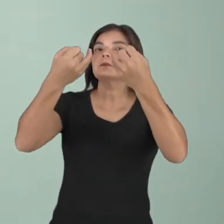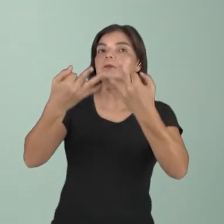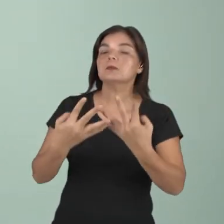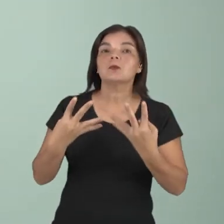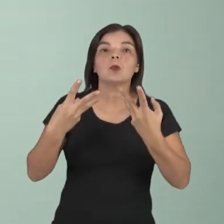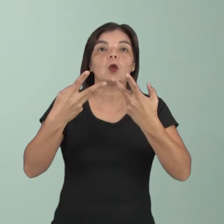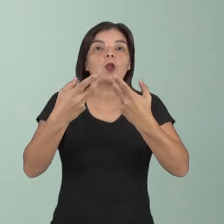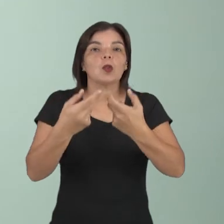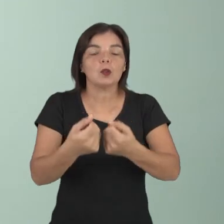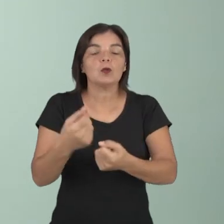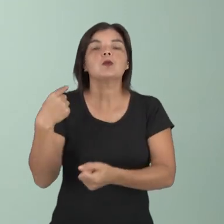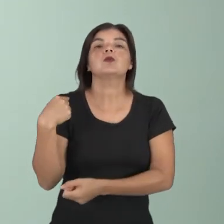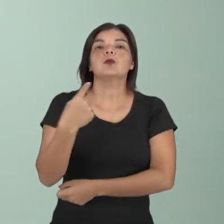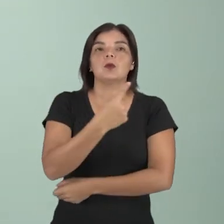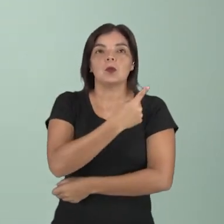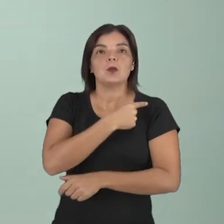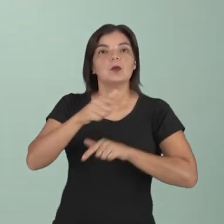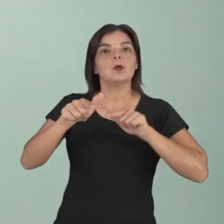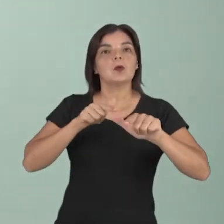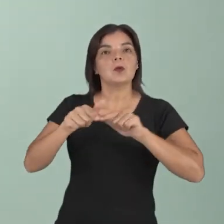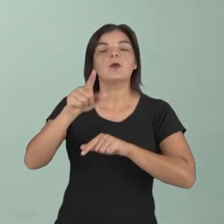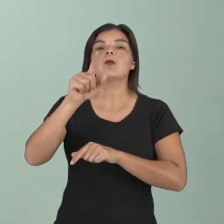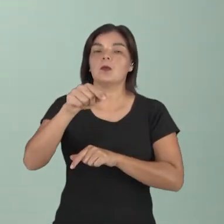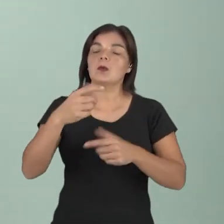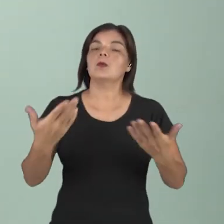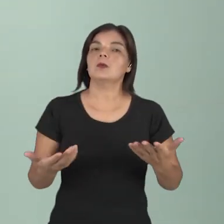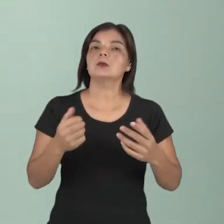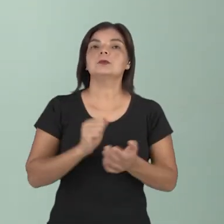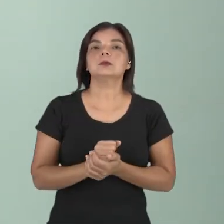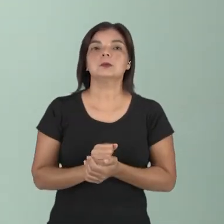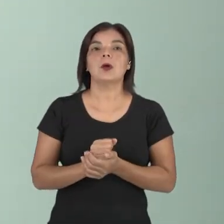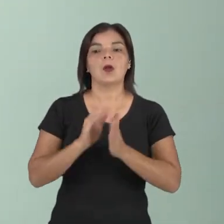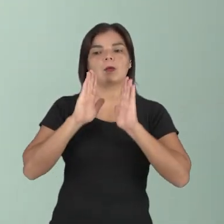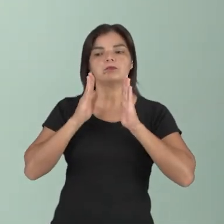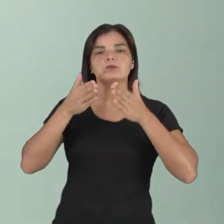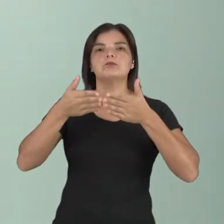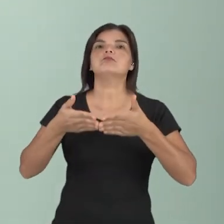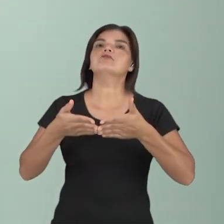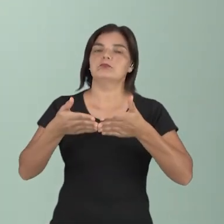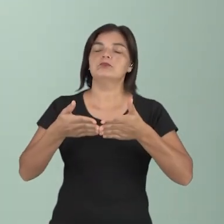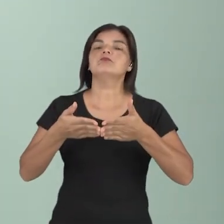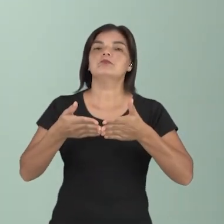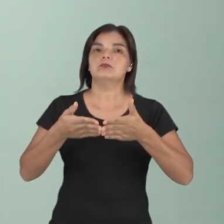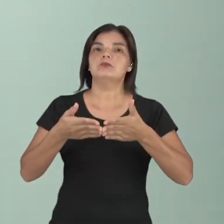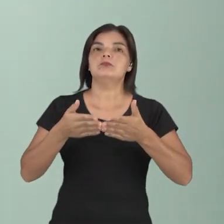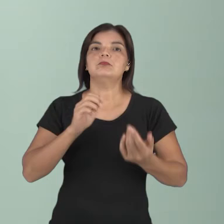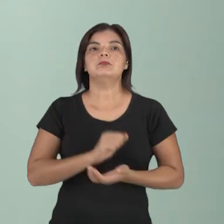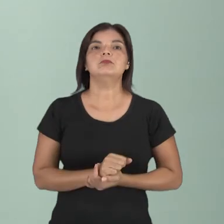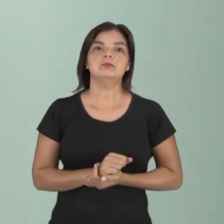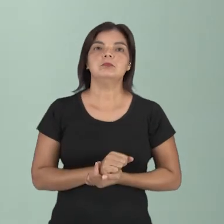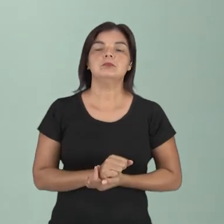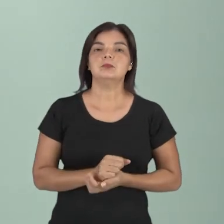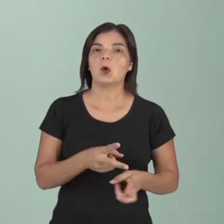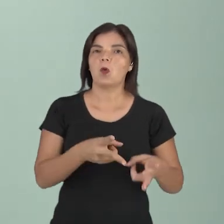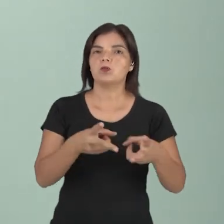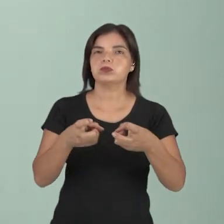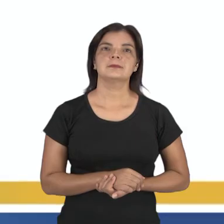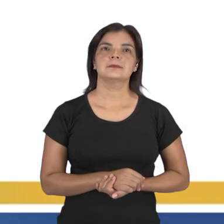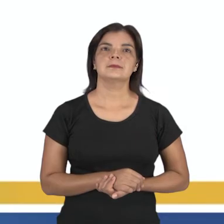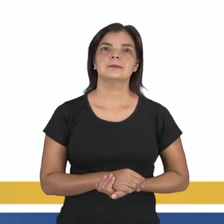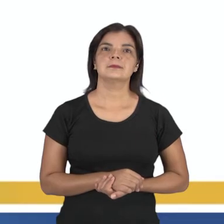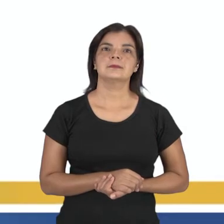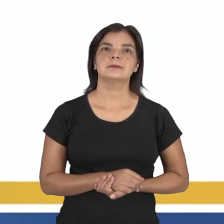que todas as nossas condições de trabalho, elas estão alicerçadas e fundamentadas na